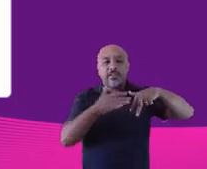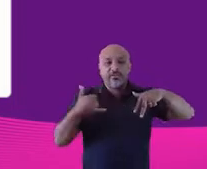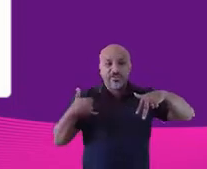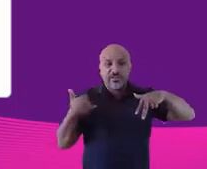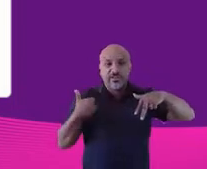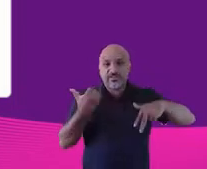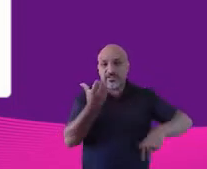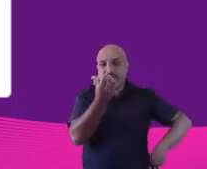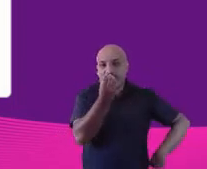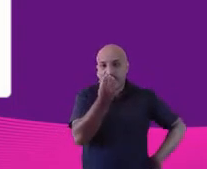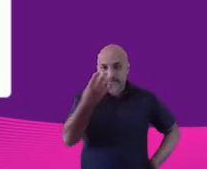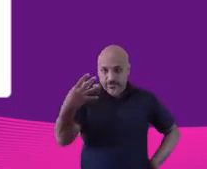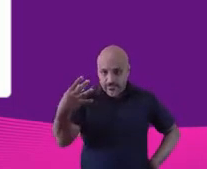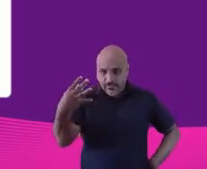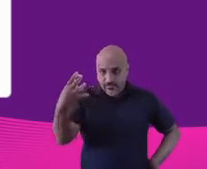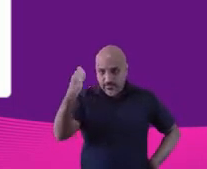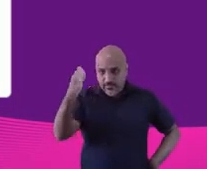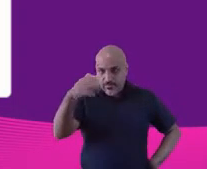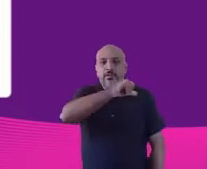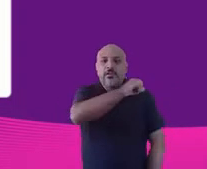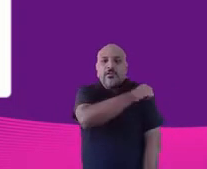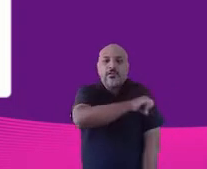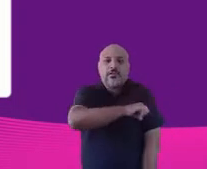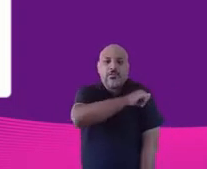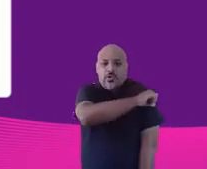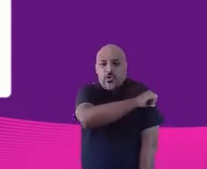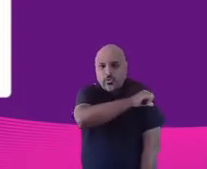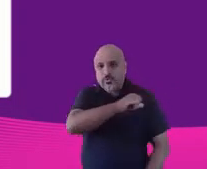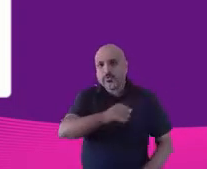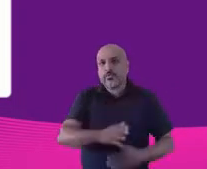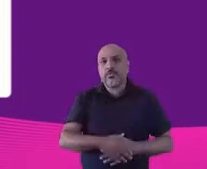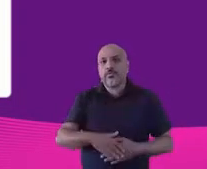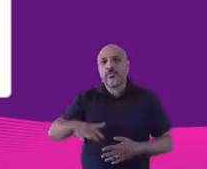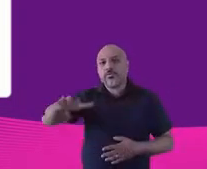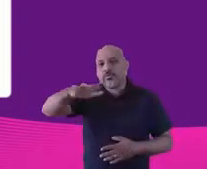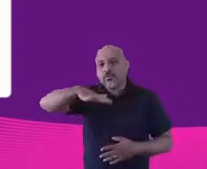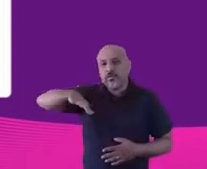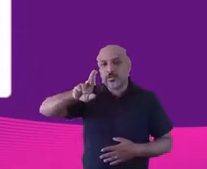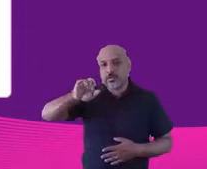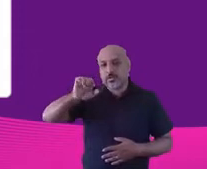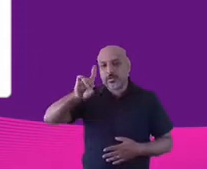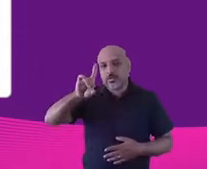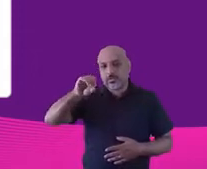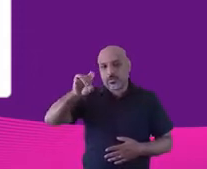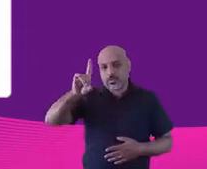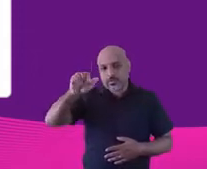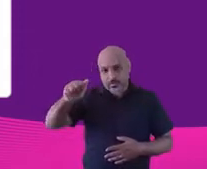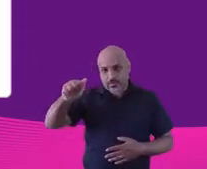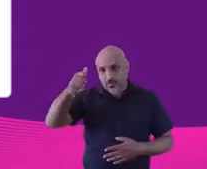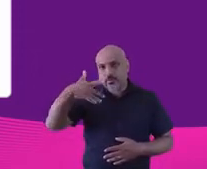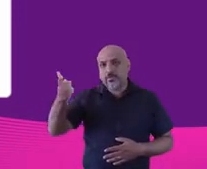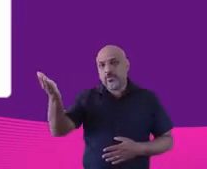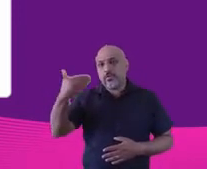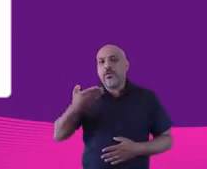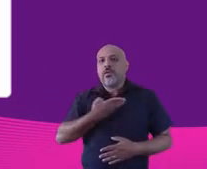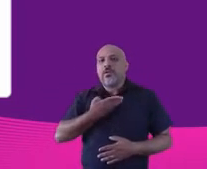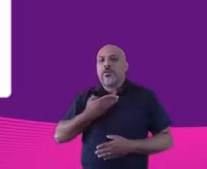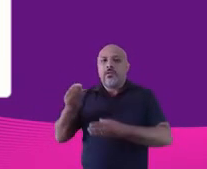Ele é natural do estado do Rio de Janeiro, ele é de Volta Redonda, ele foi encaminhado por uma colega, para o